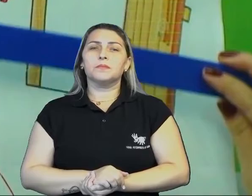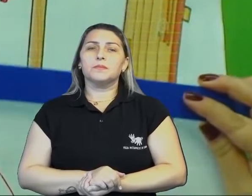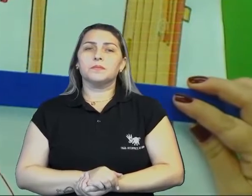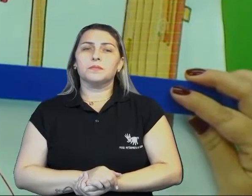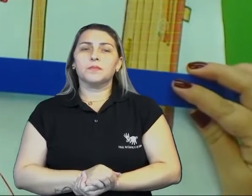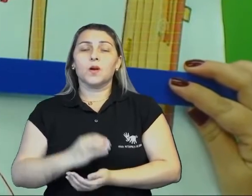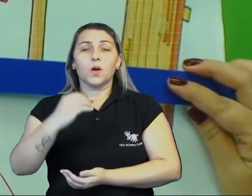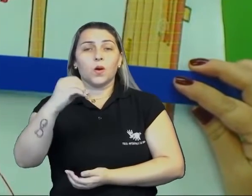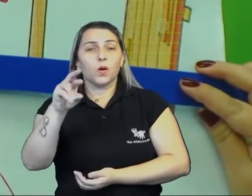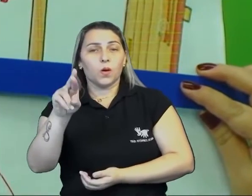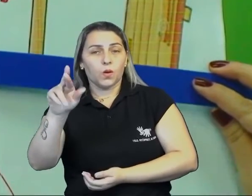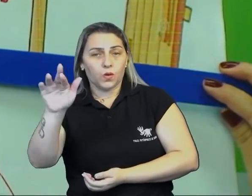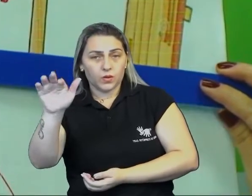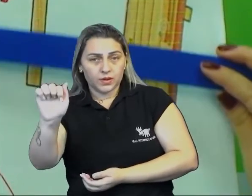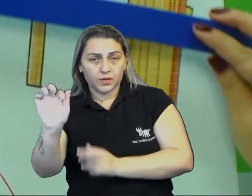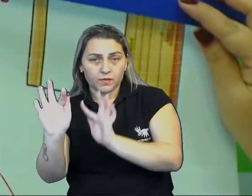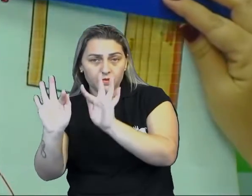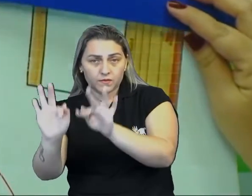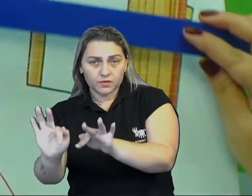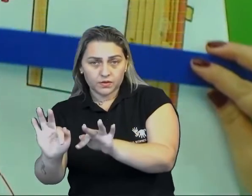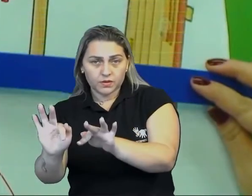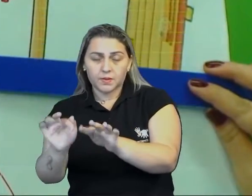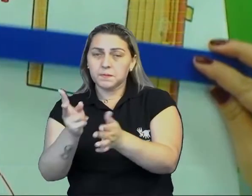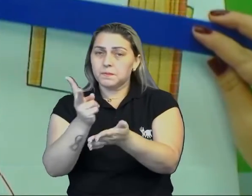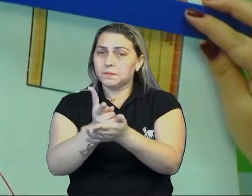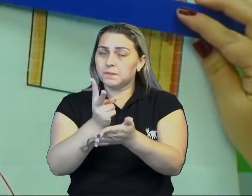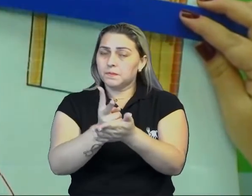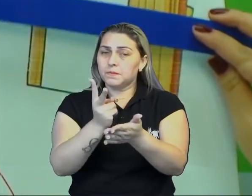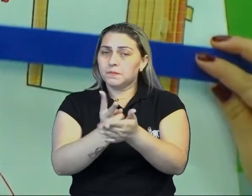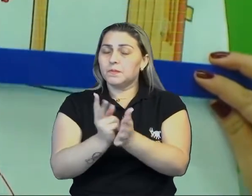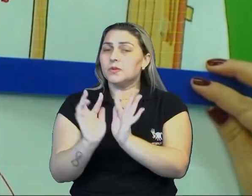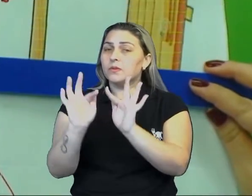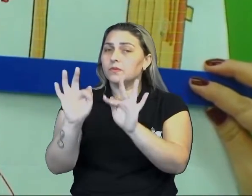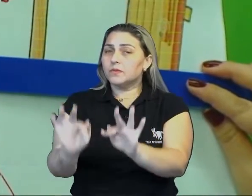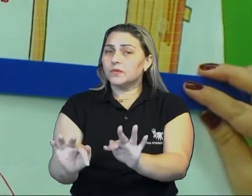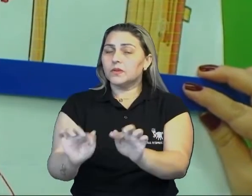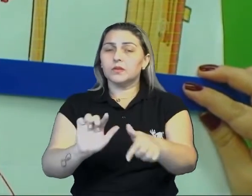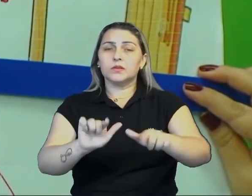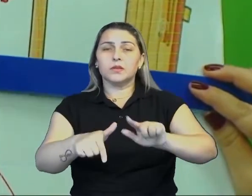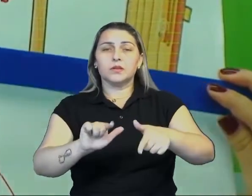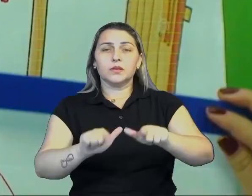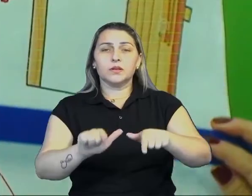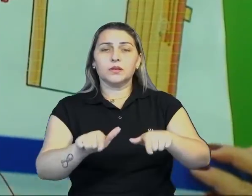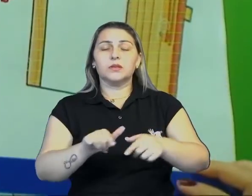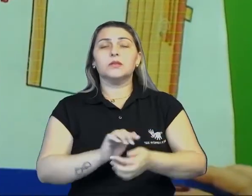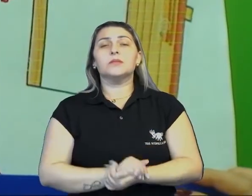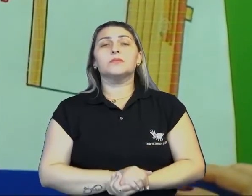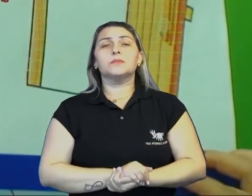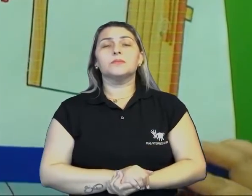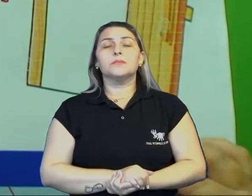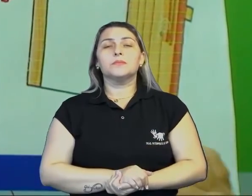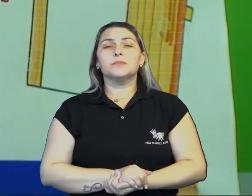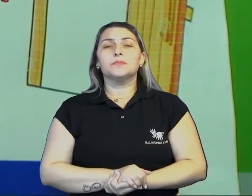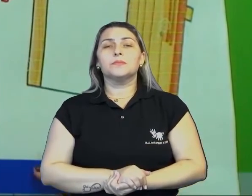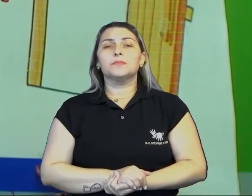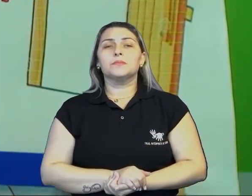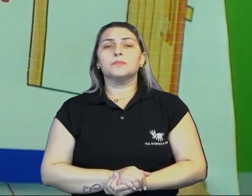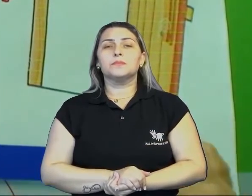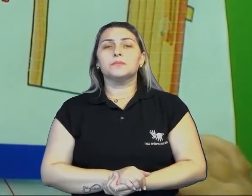A? Olha só, elas têm a mesma terminação, o mesmo som. Aqui, ó,